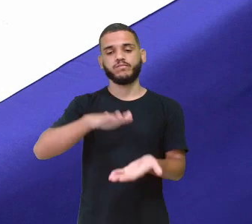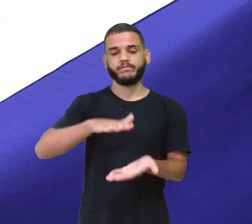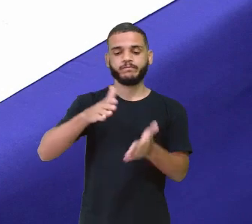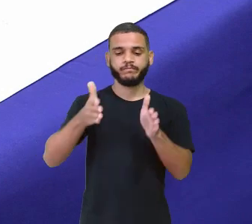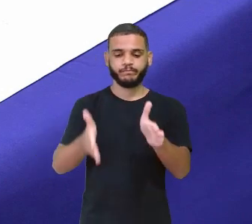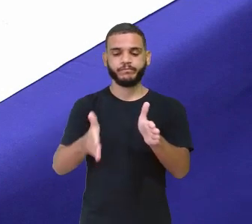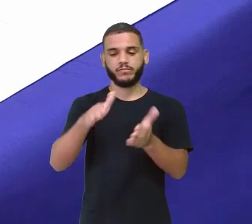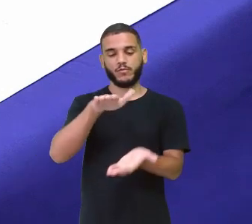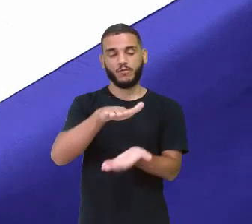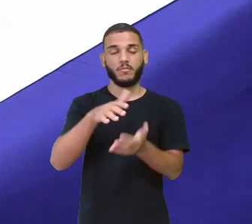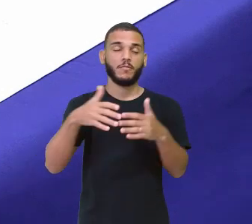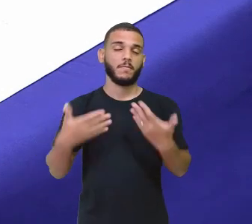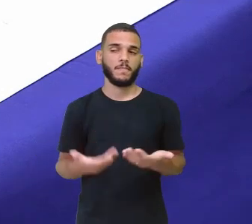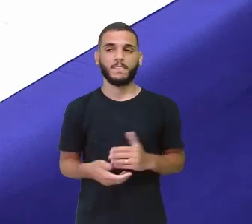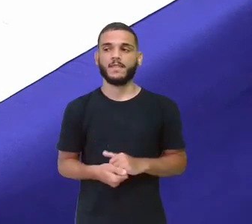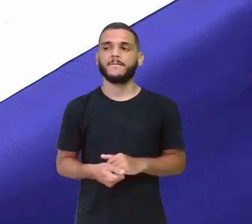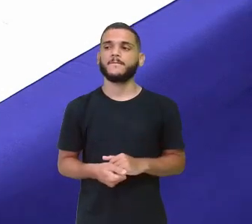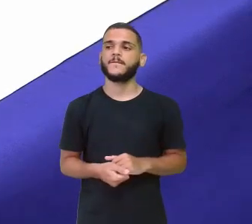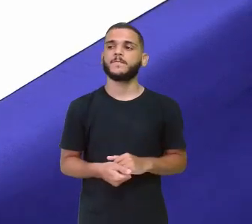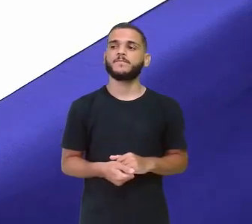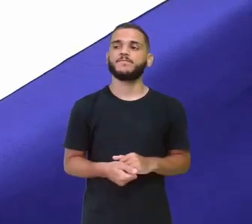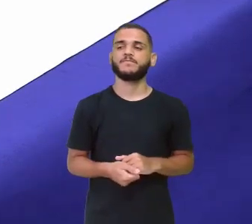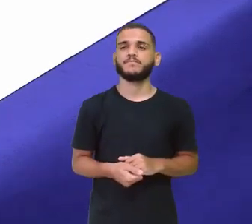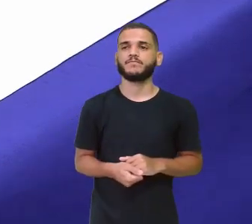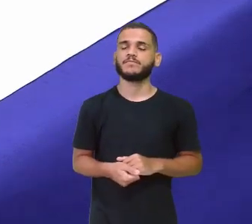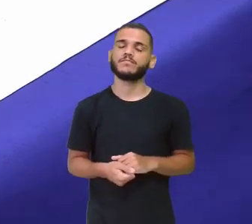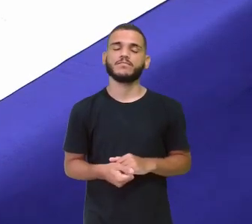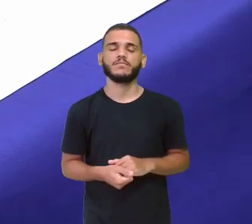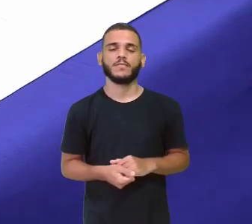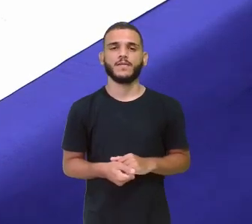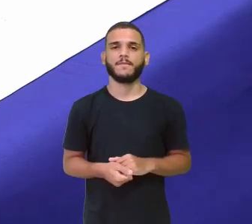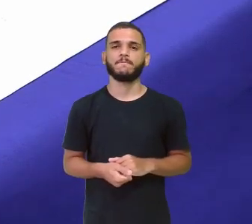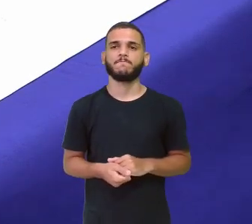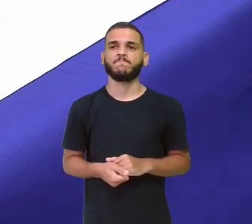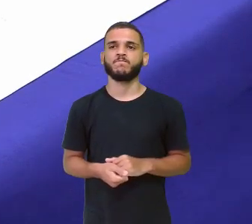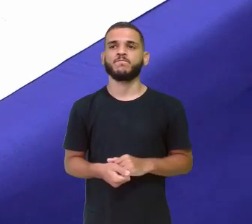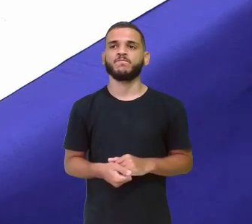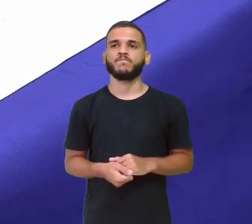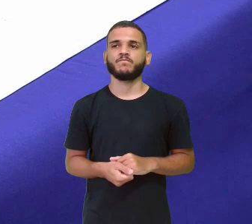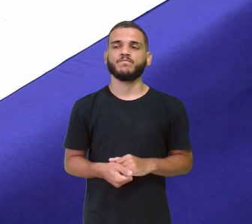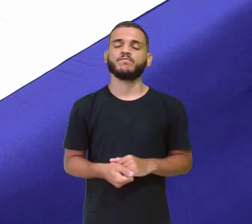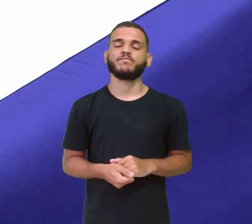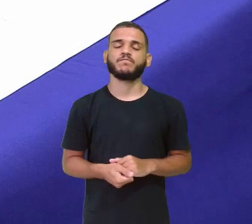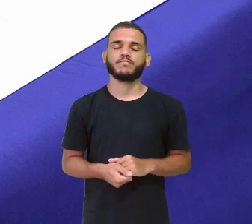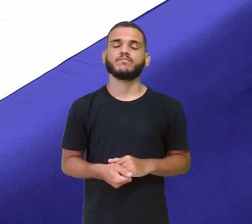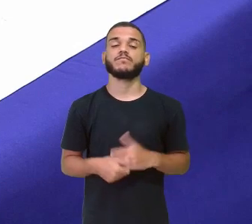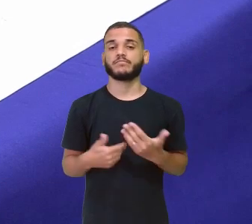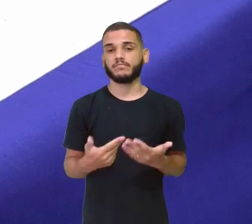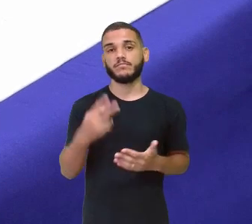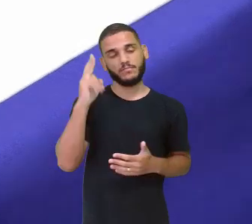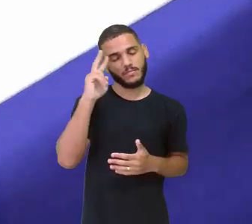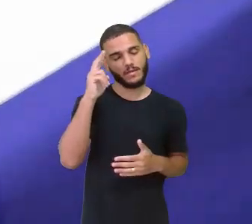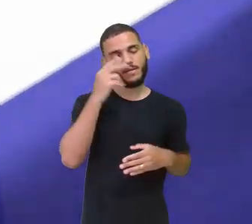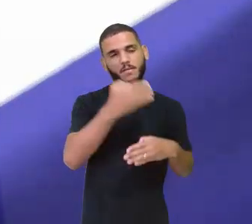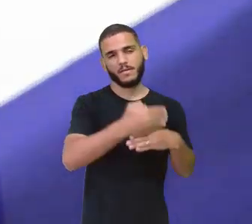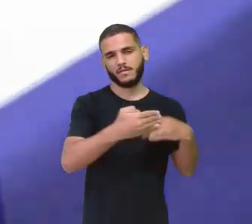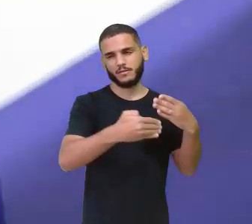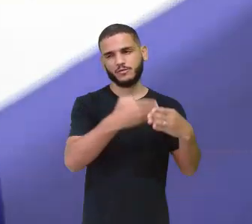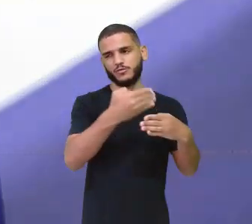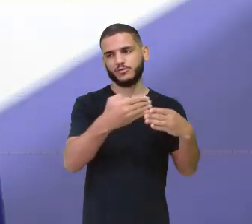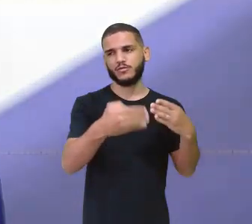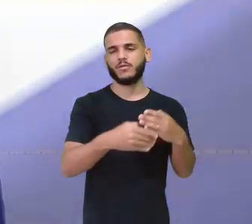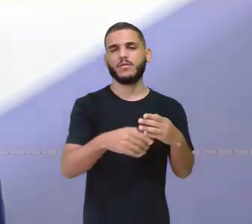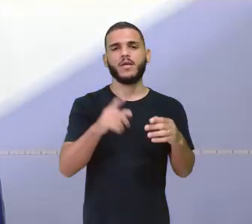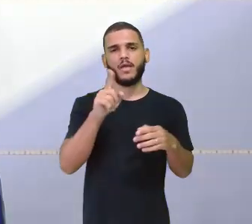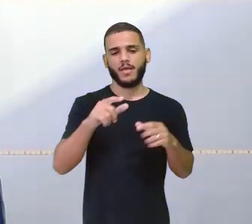então agora a gente vai, olha ele aqui, o paralelepípedo, lembra o tijolo, né?